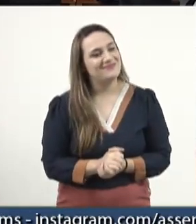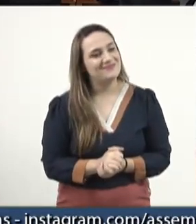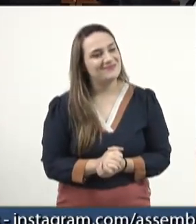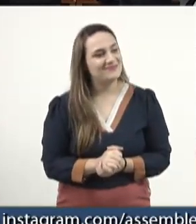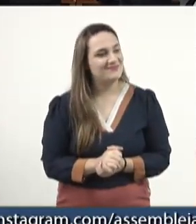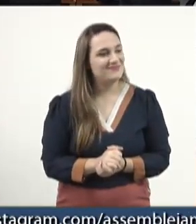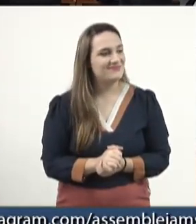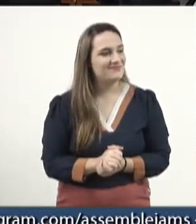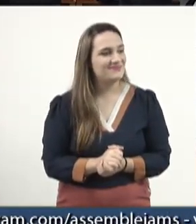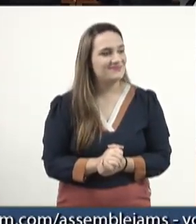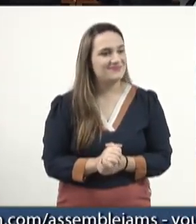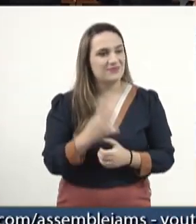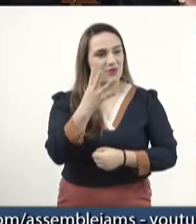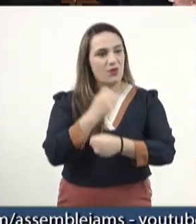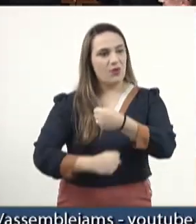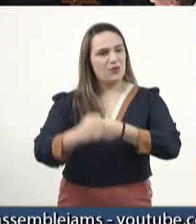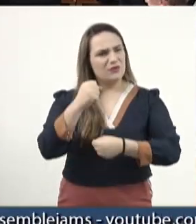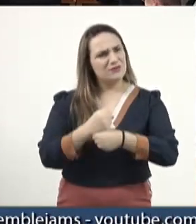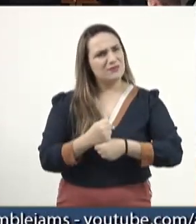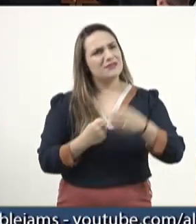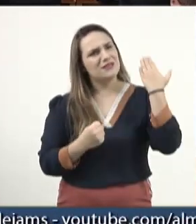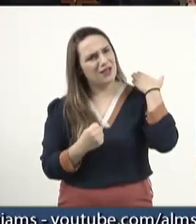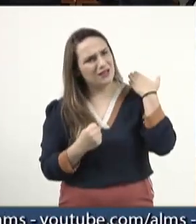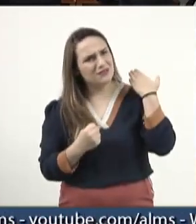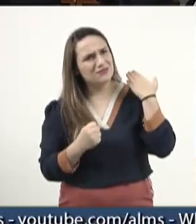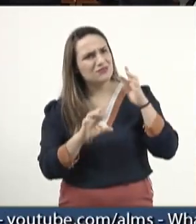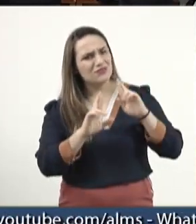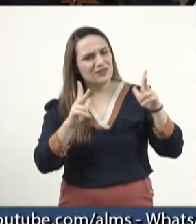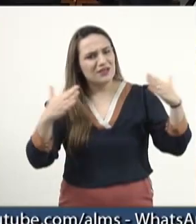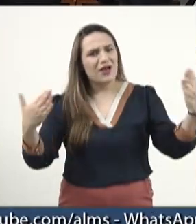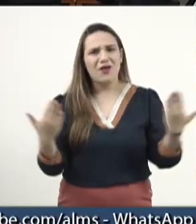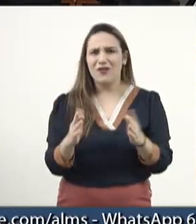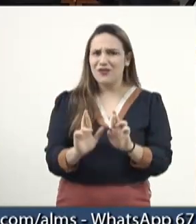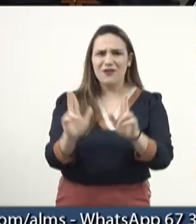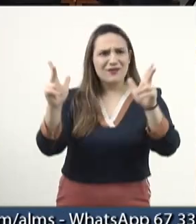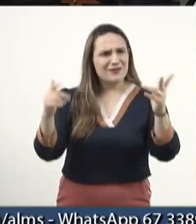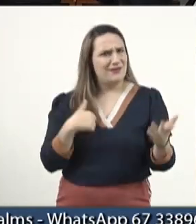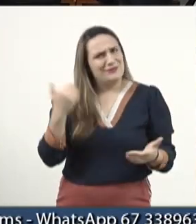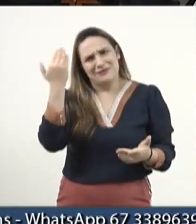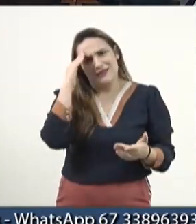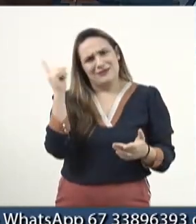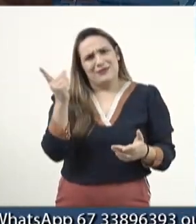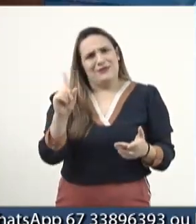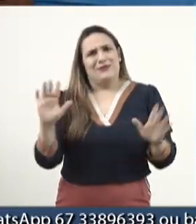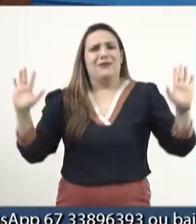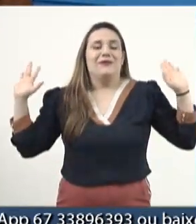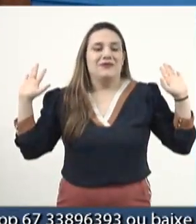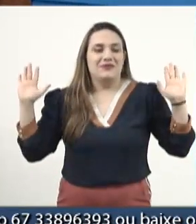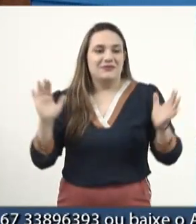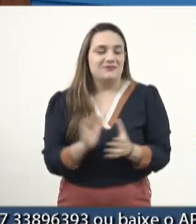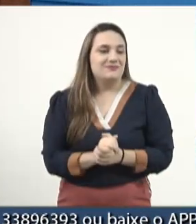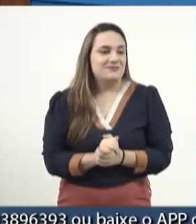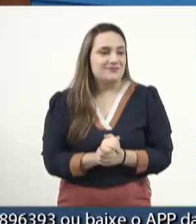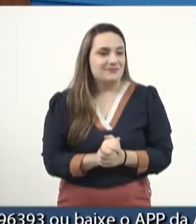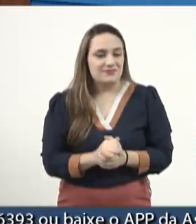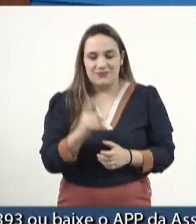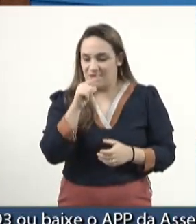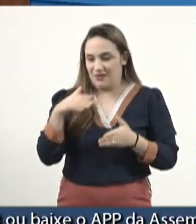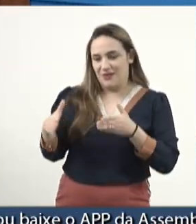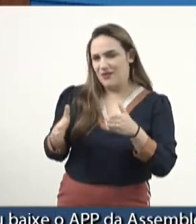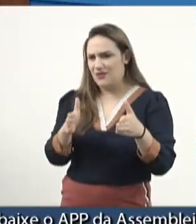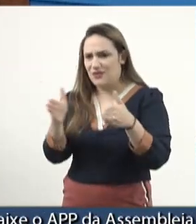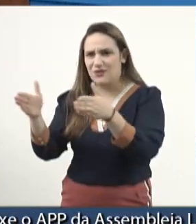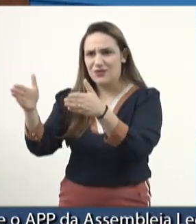Na legislatura passada o senhor era uma pessoa, agora é outra. Eu não estou entendendo isso. O rio está correndo para cá, o senhor vai